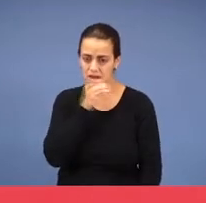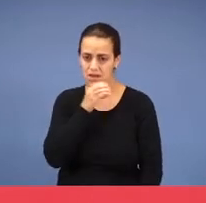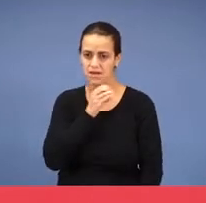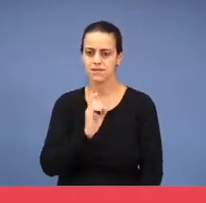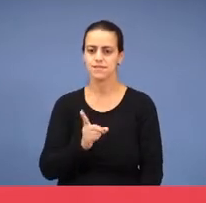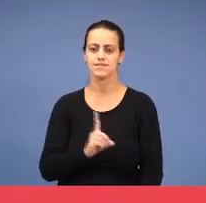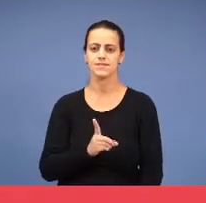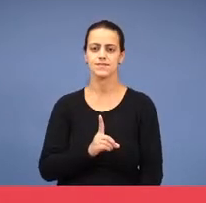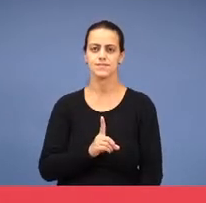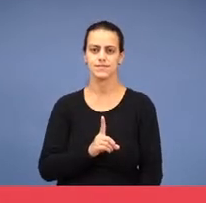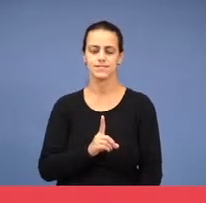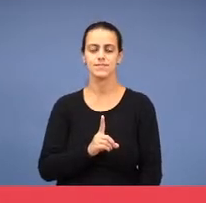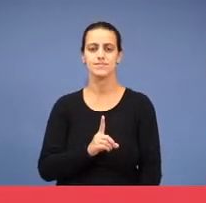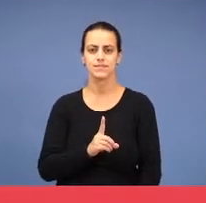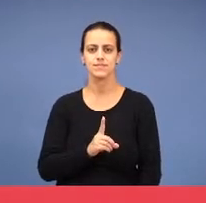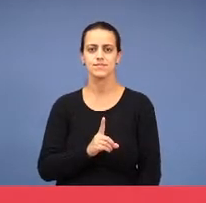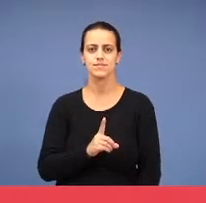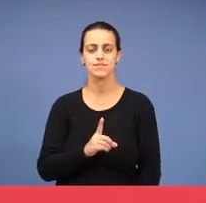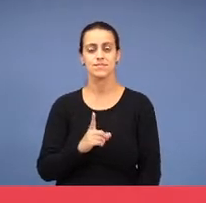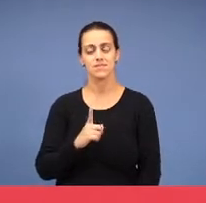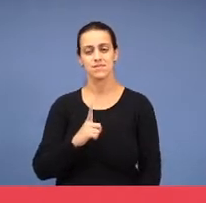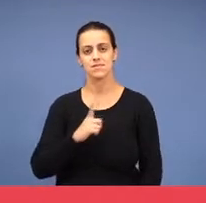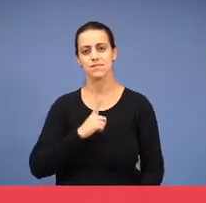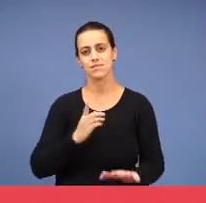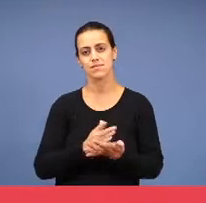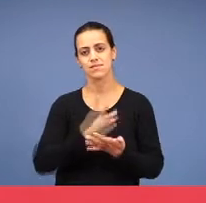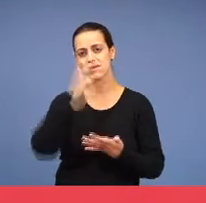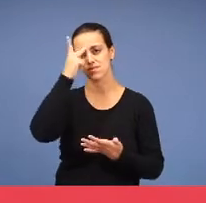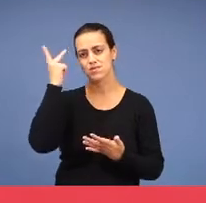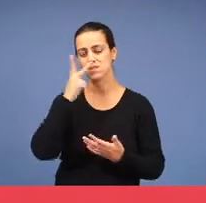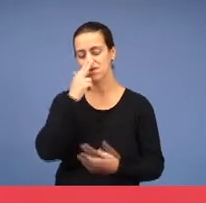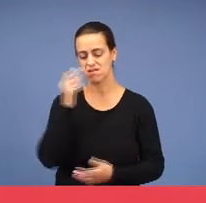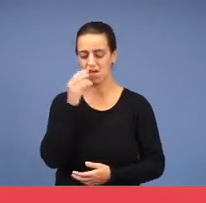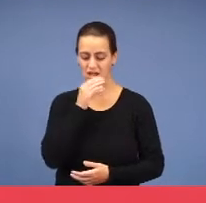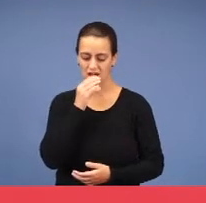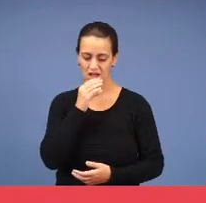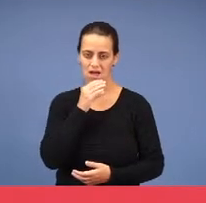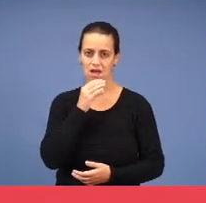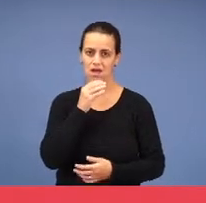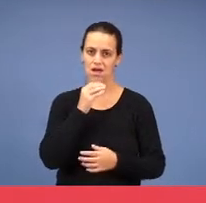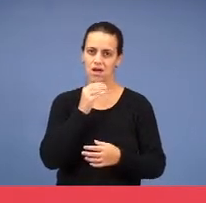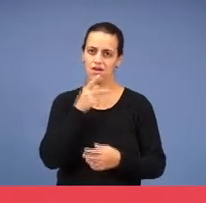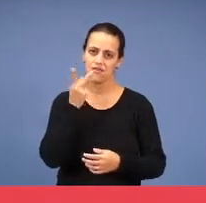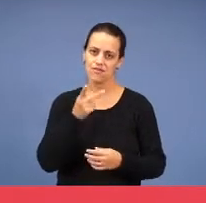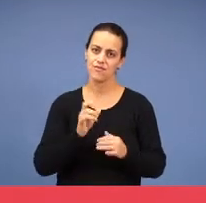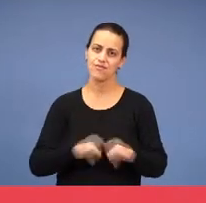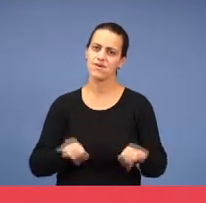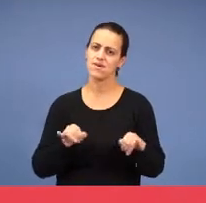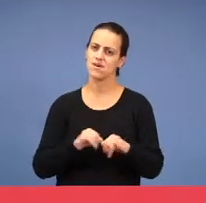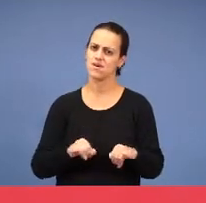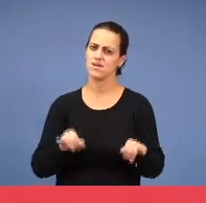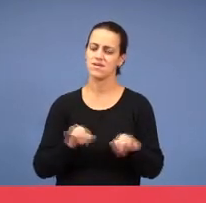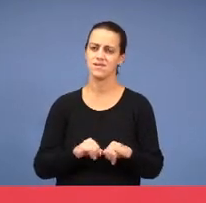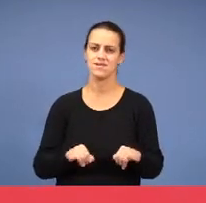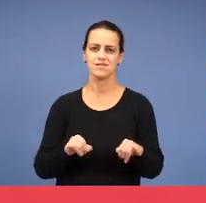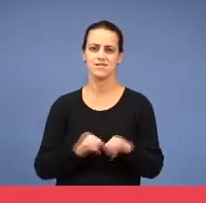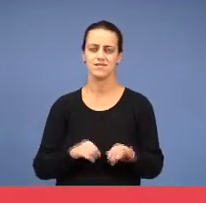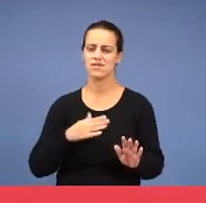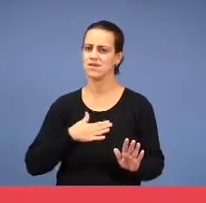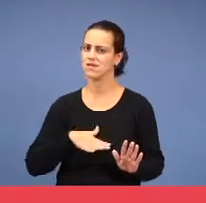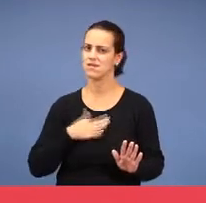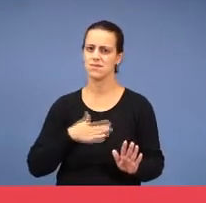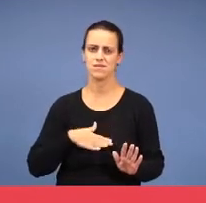temos casos de aqueles irmãos que se apressam e começam a dizer bobagem. Não faça isso. Porque o que diz, ele vai